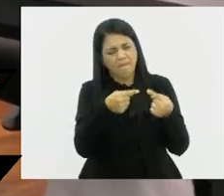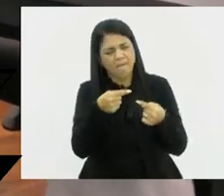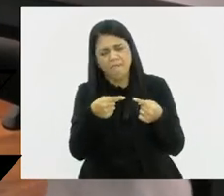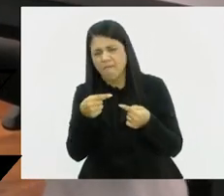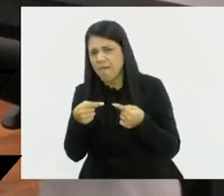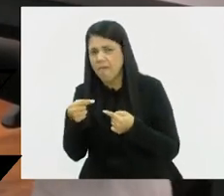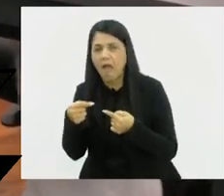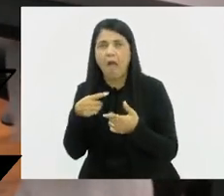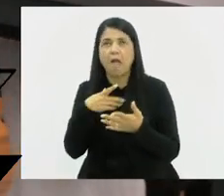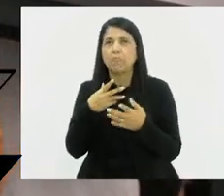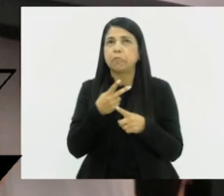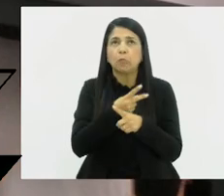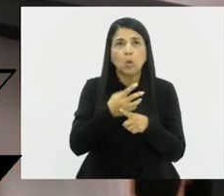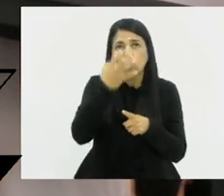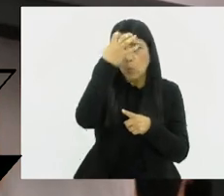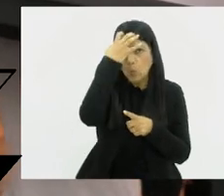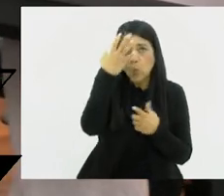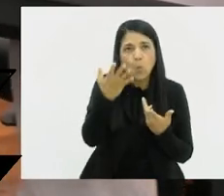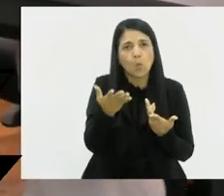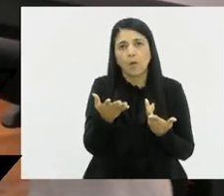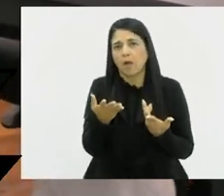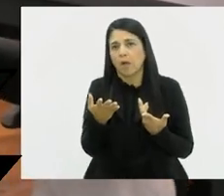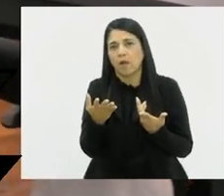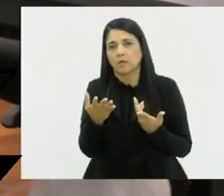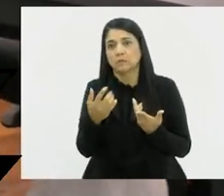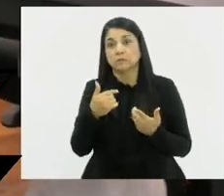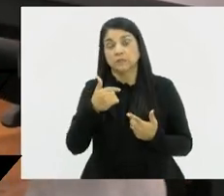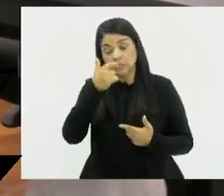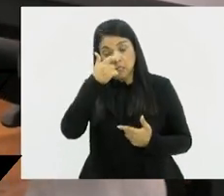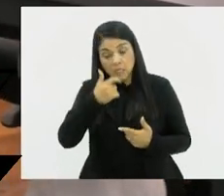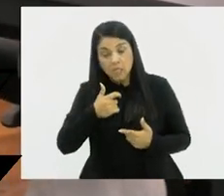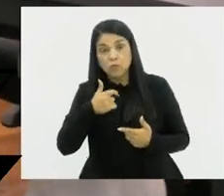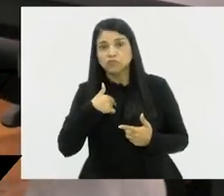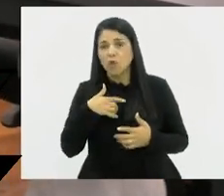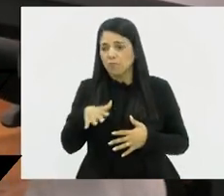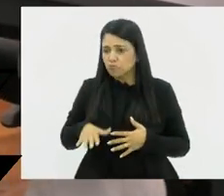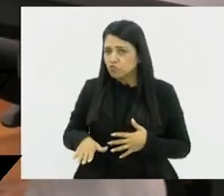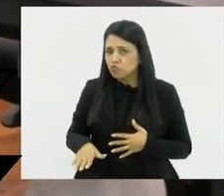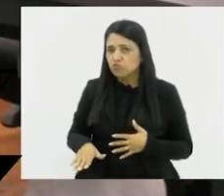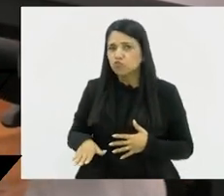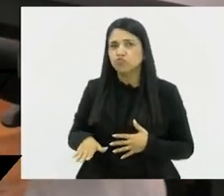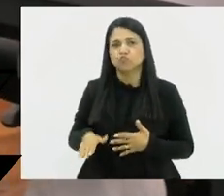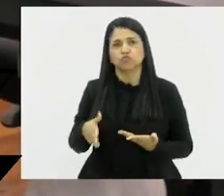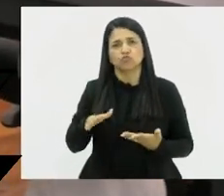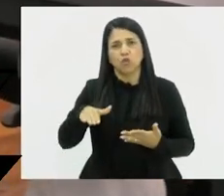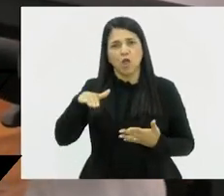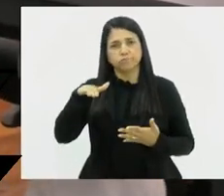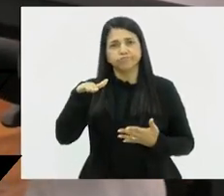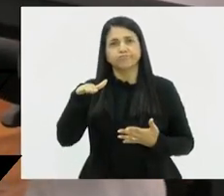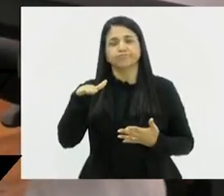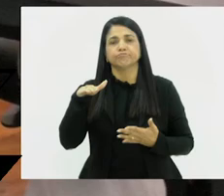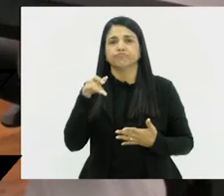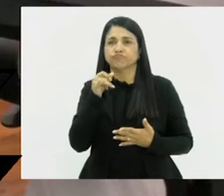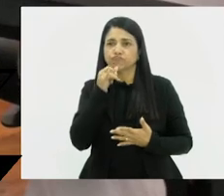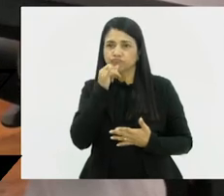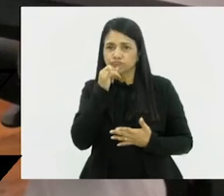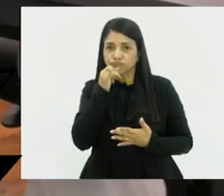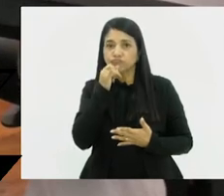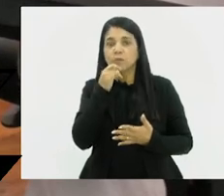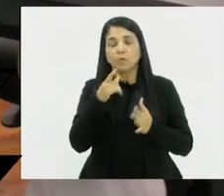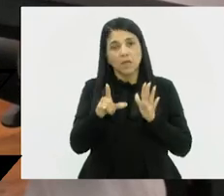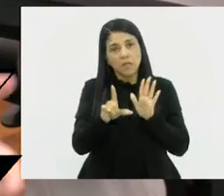procurando culpados. Pô, olha, o que eu passei garoto por causa da, infelizmente, do senhor deputado, com a da